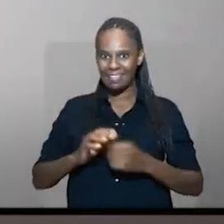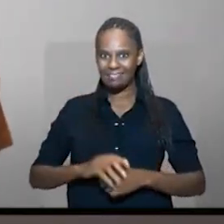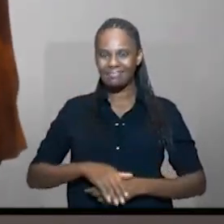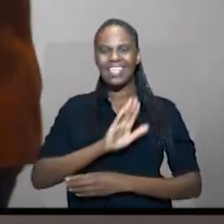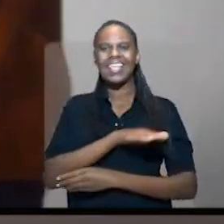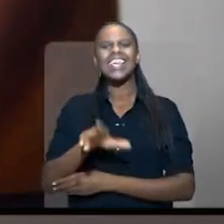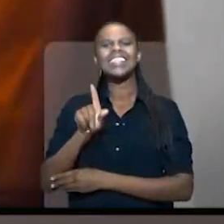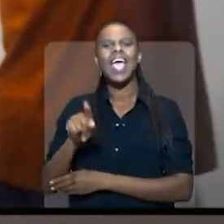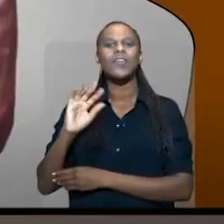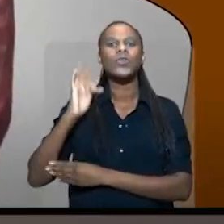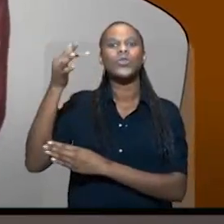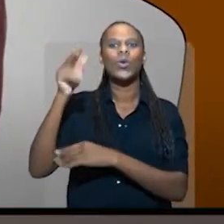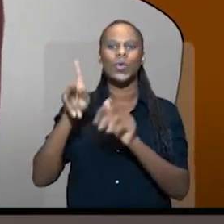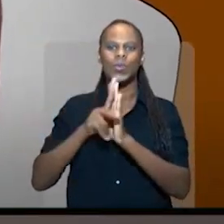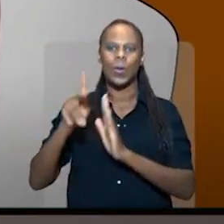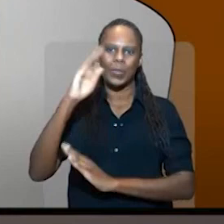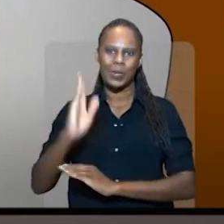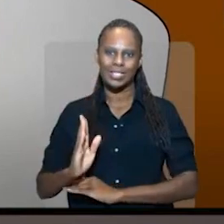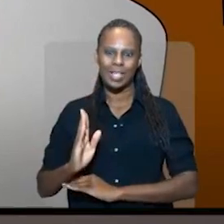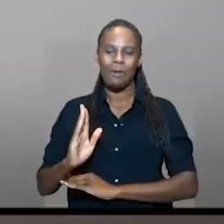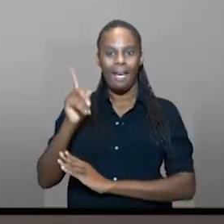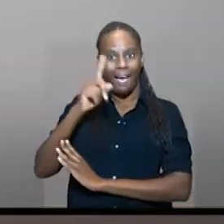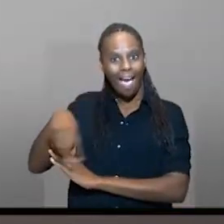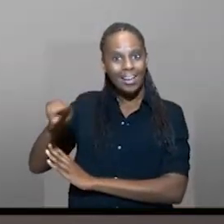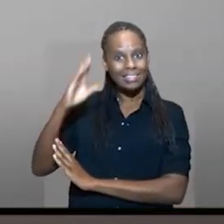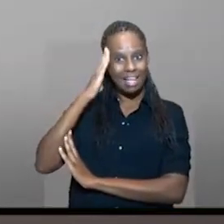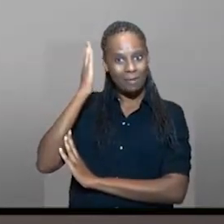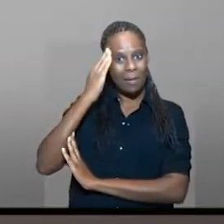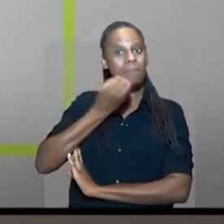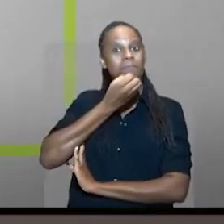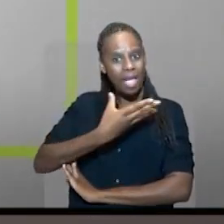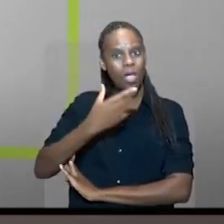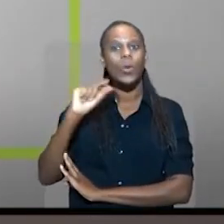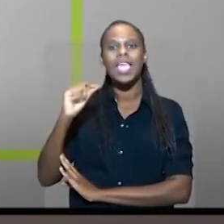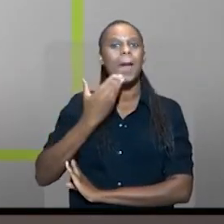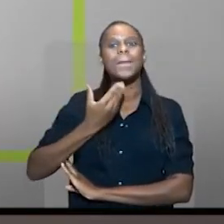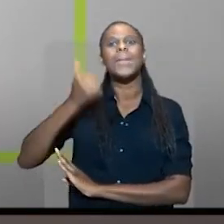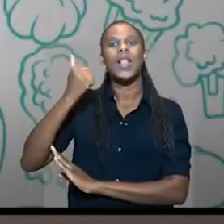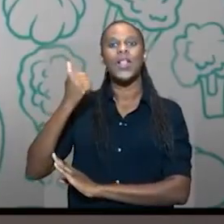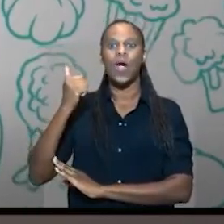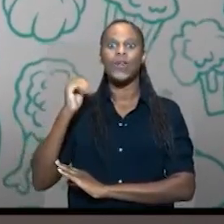As crianças são o futuro do nosso país. E até elas já sabem bem